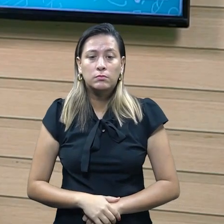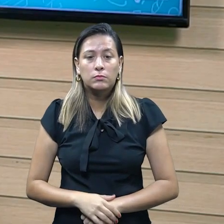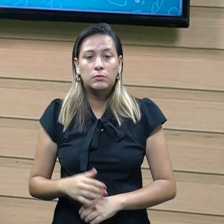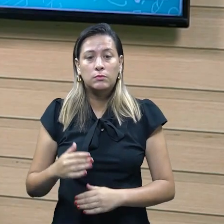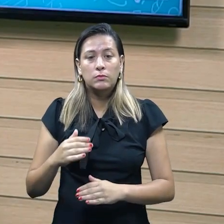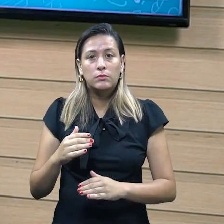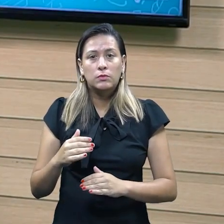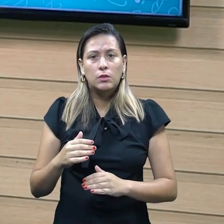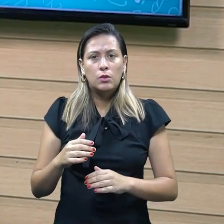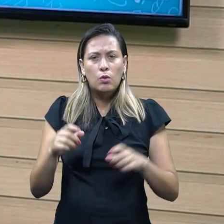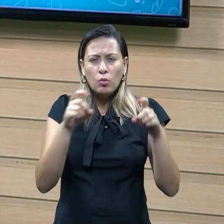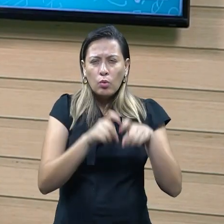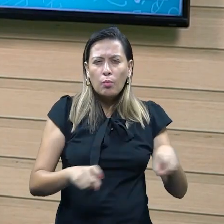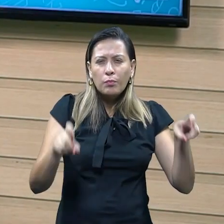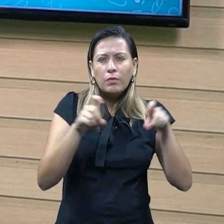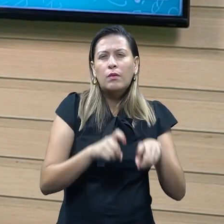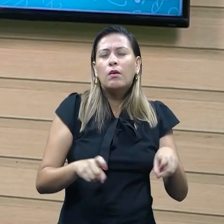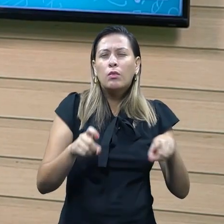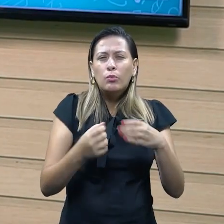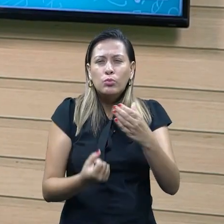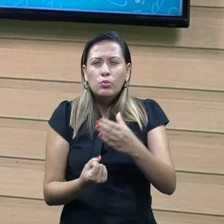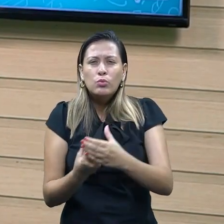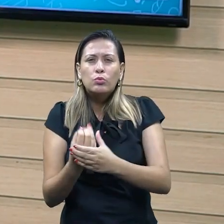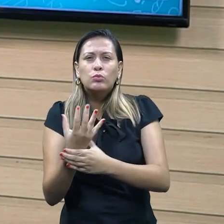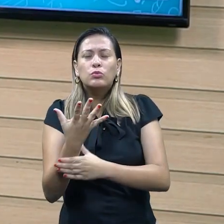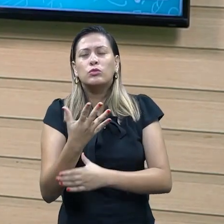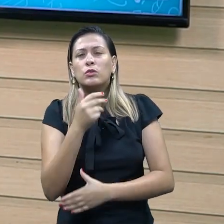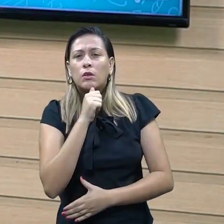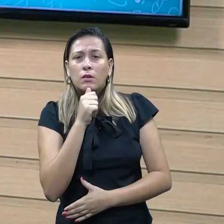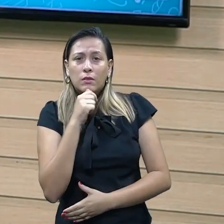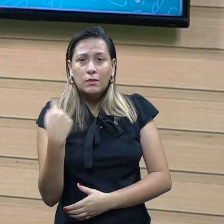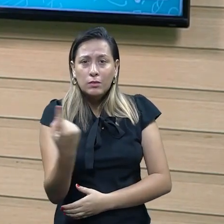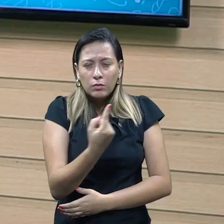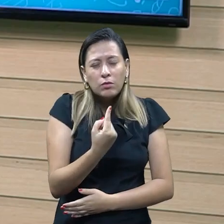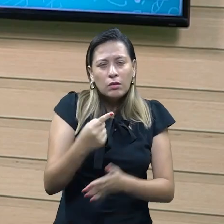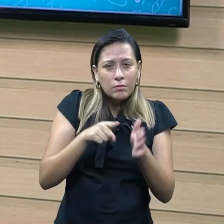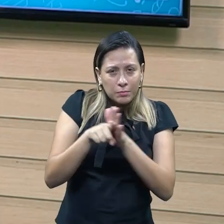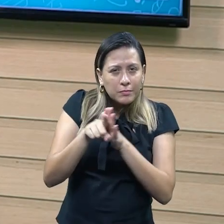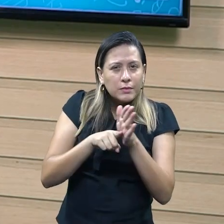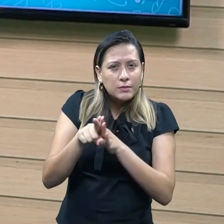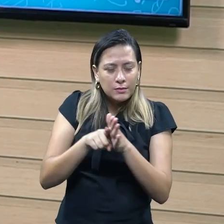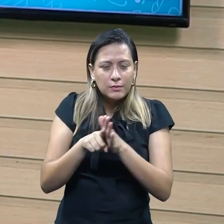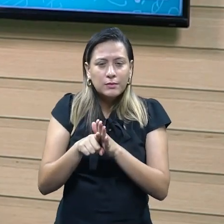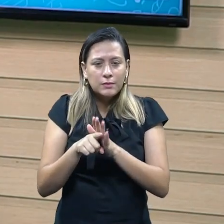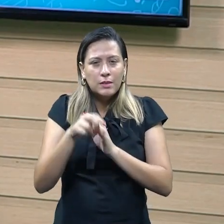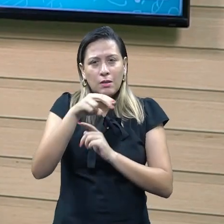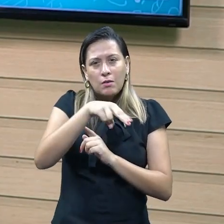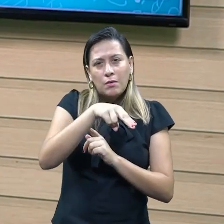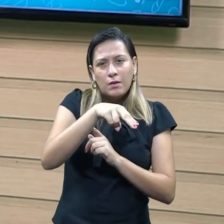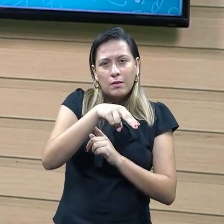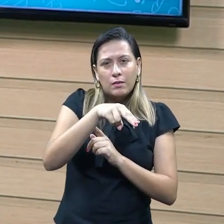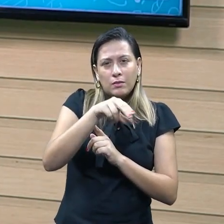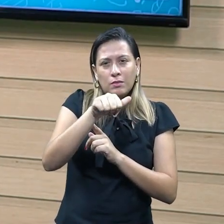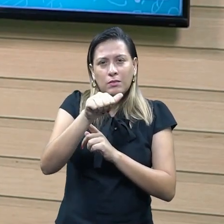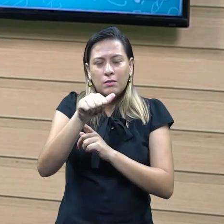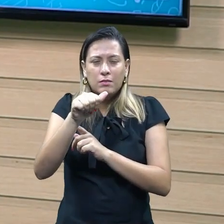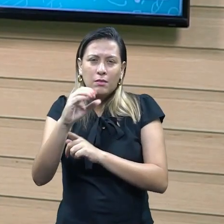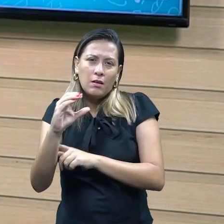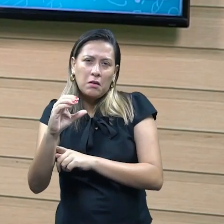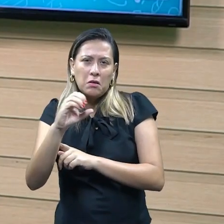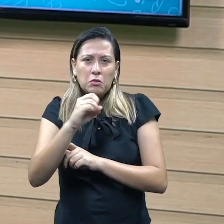dos primeiros computadores, que se a gente for pesquisar, vamos lembrar que o ENIAC,